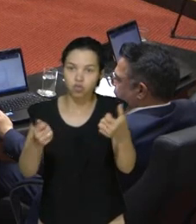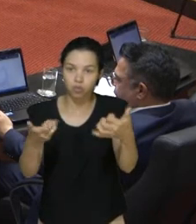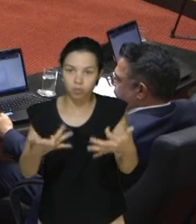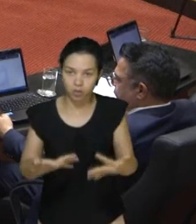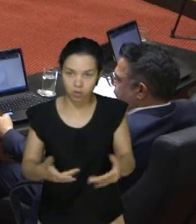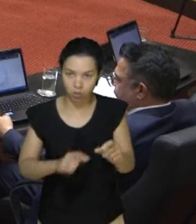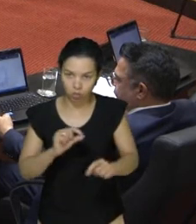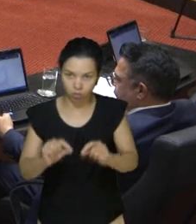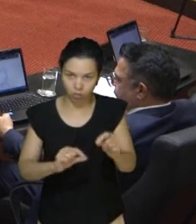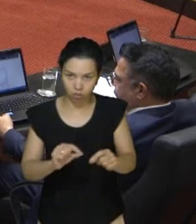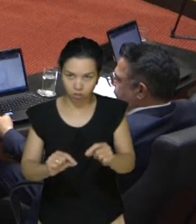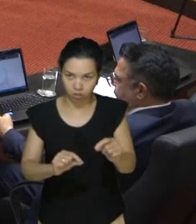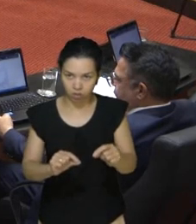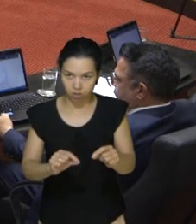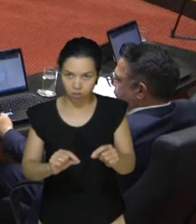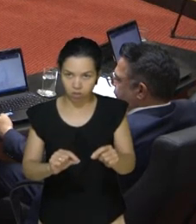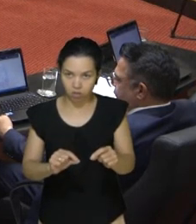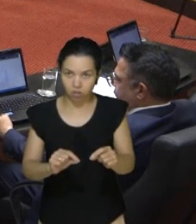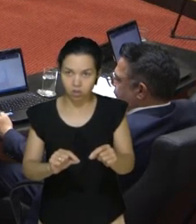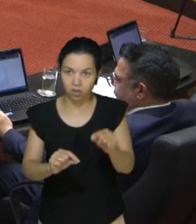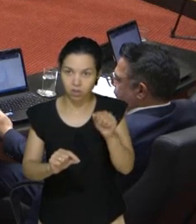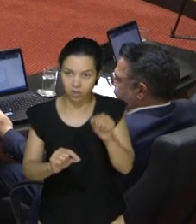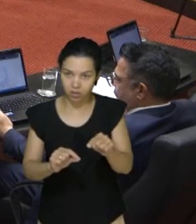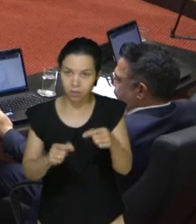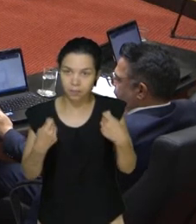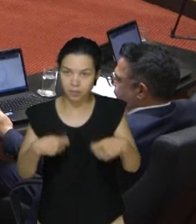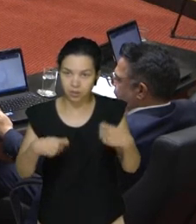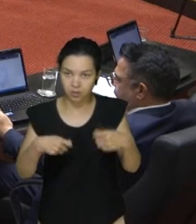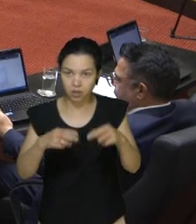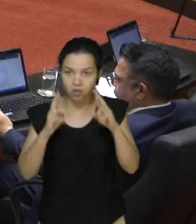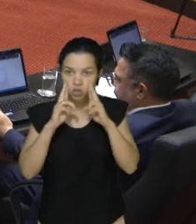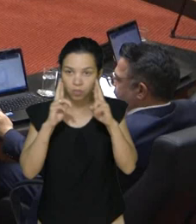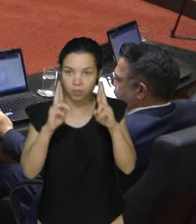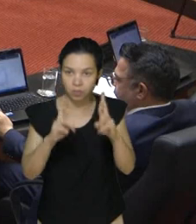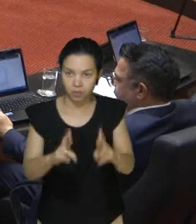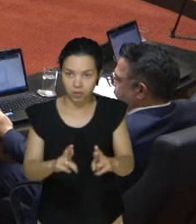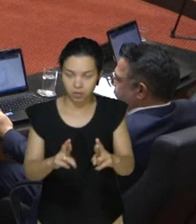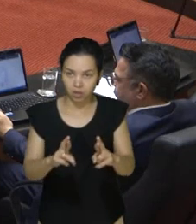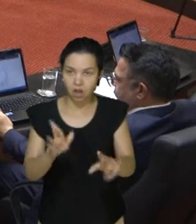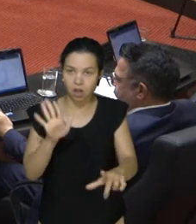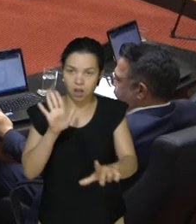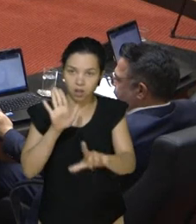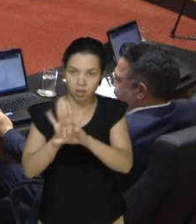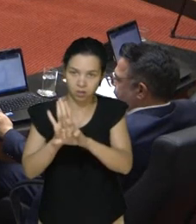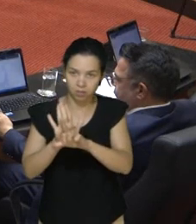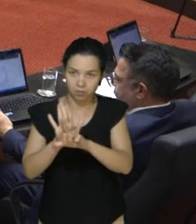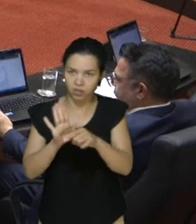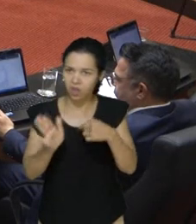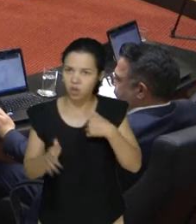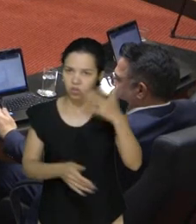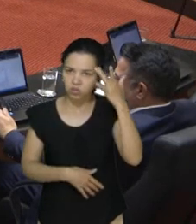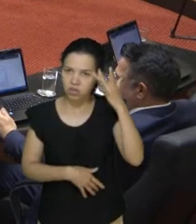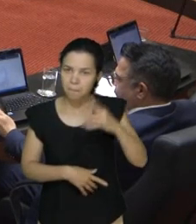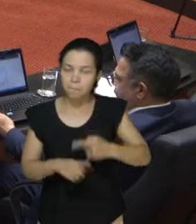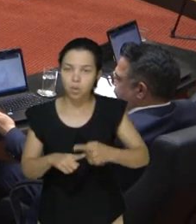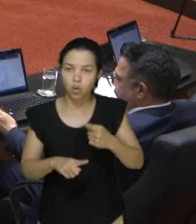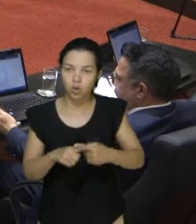até nisso, deve ser respeitada a legislação. Eu não sei por que o